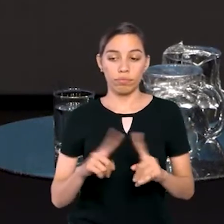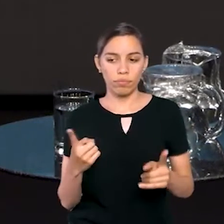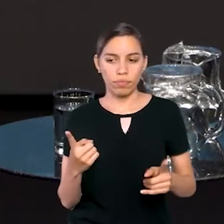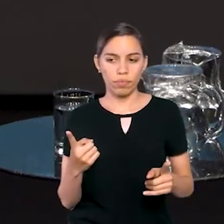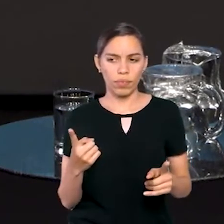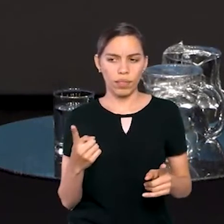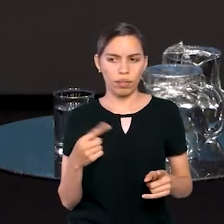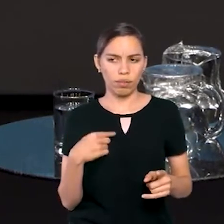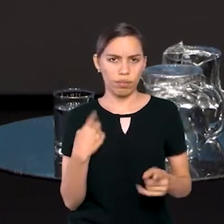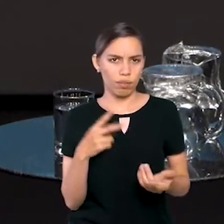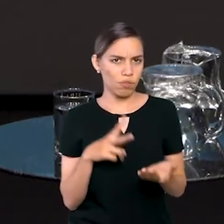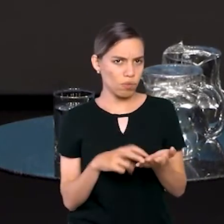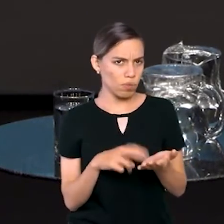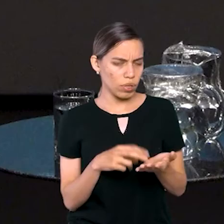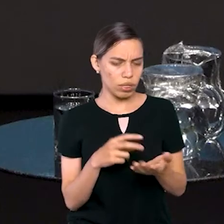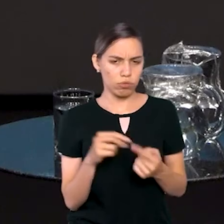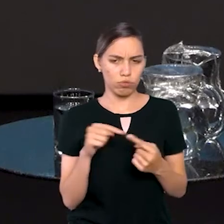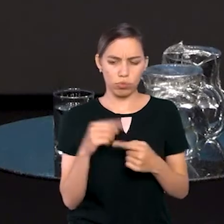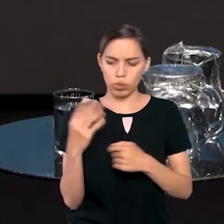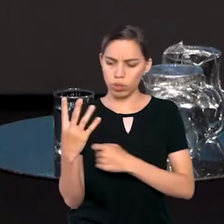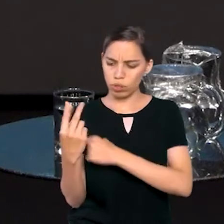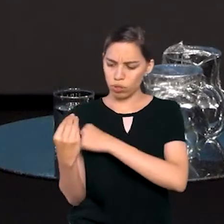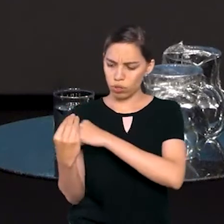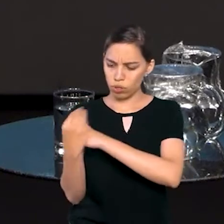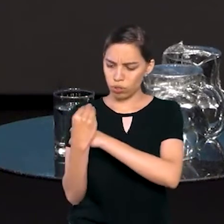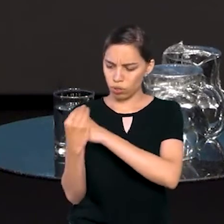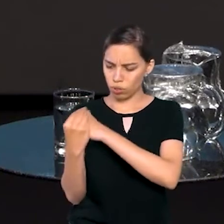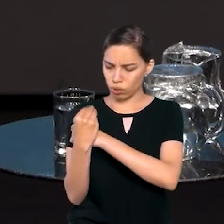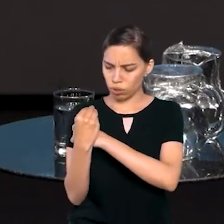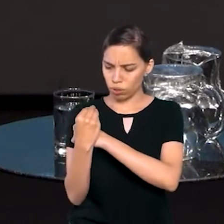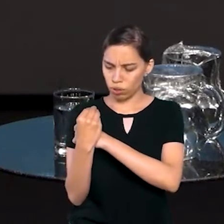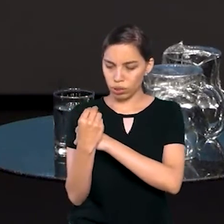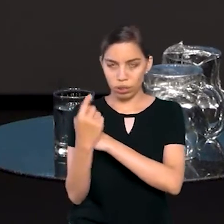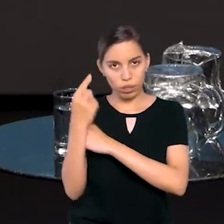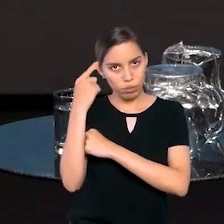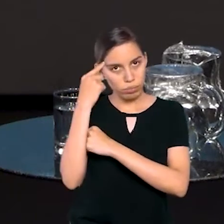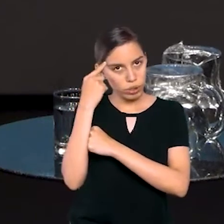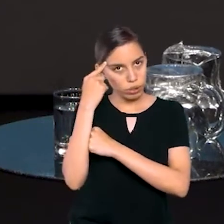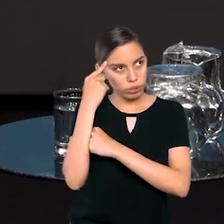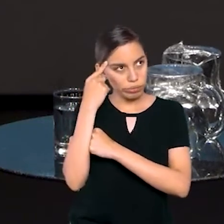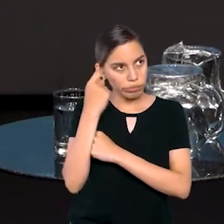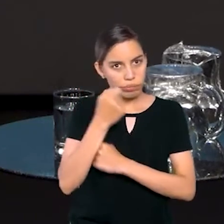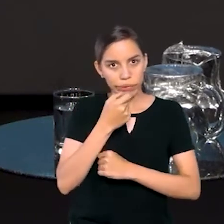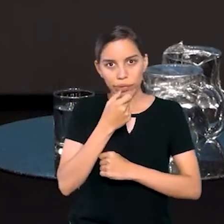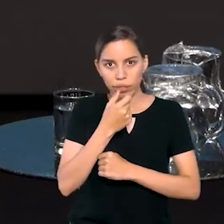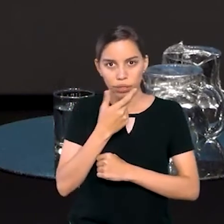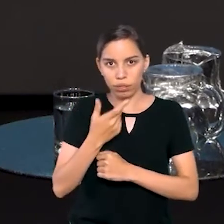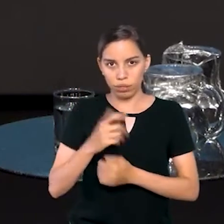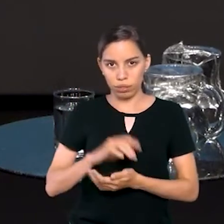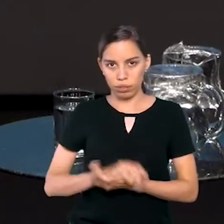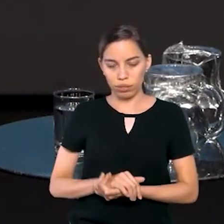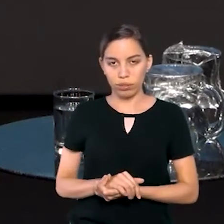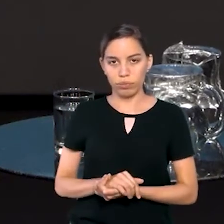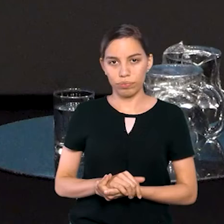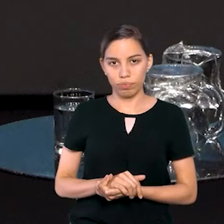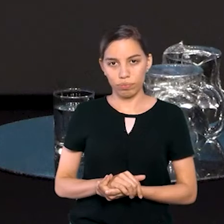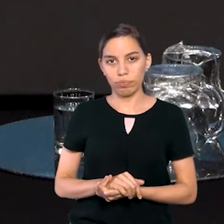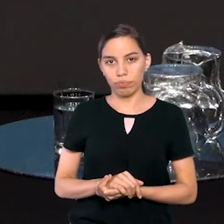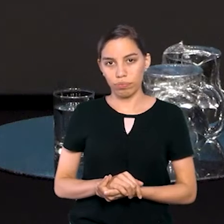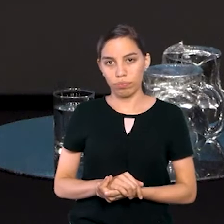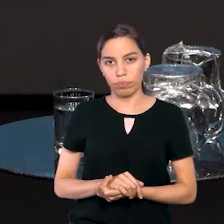vocabulário, cuidado virou alguma coisa quase que clínica. Cuidado é quase sinônimo de